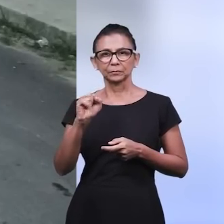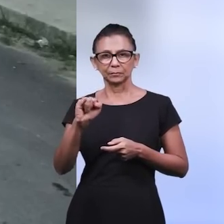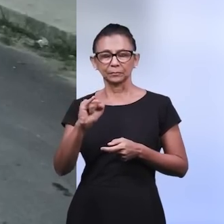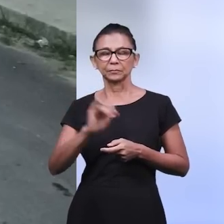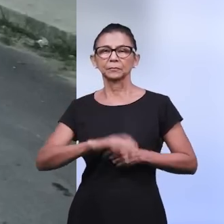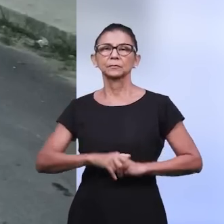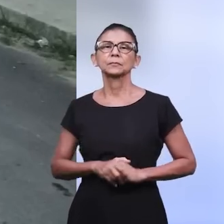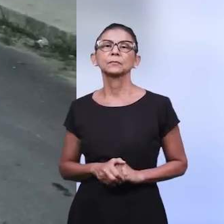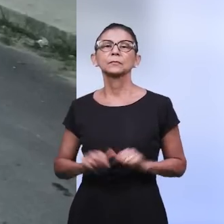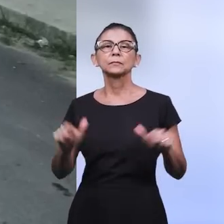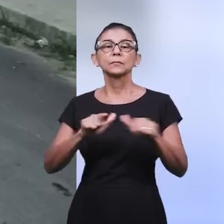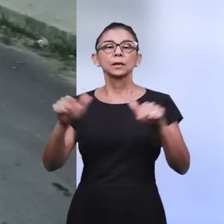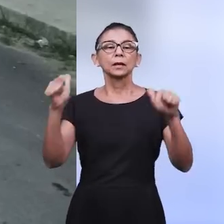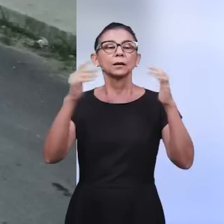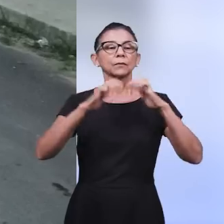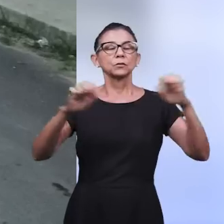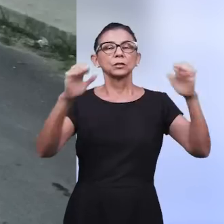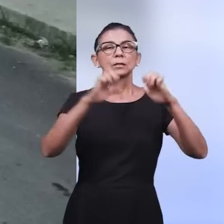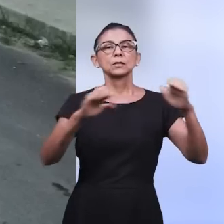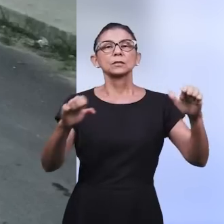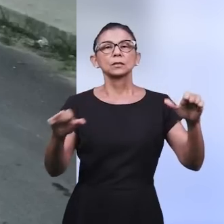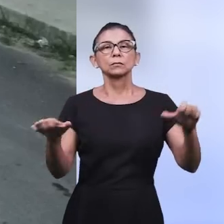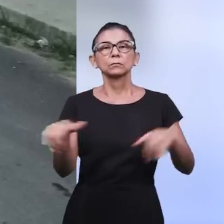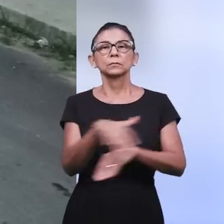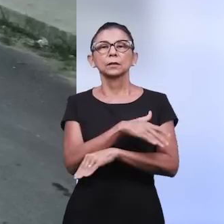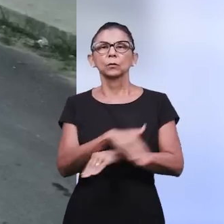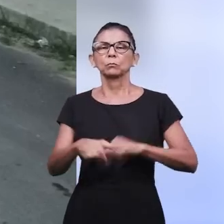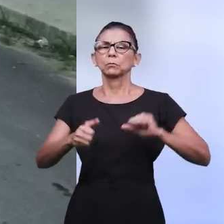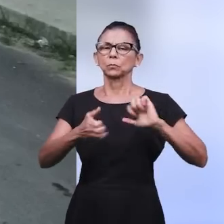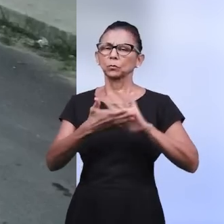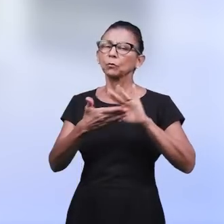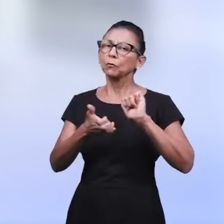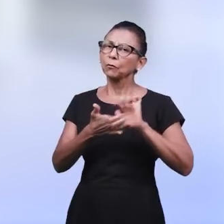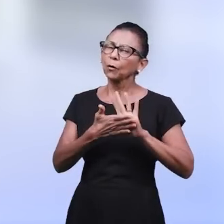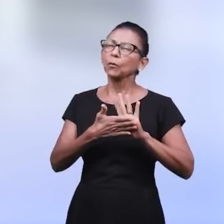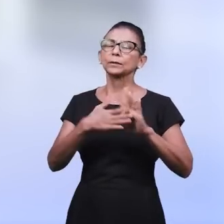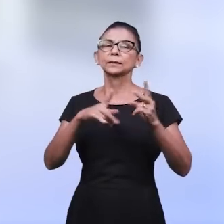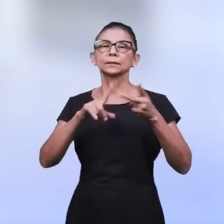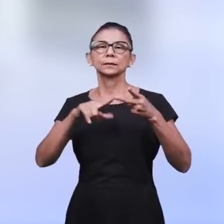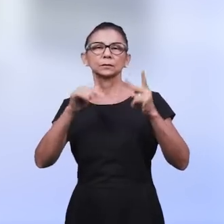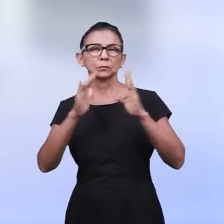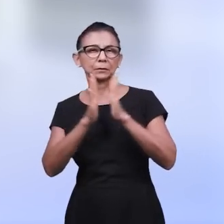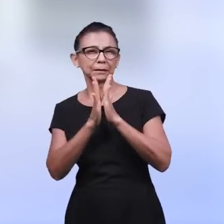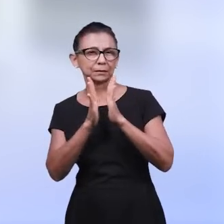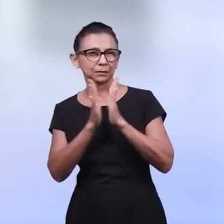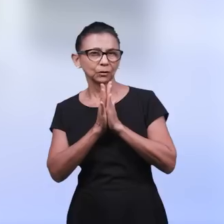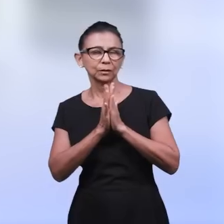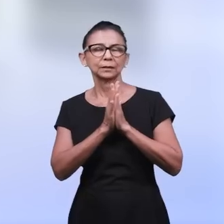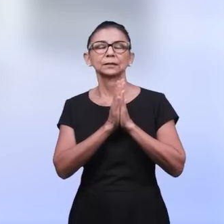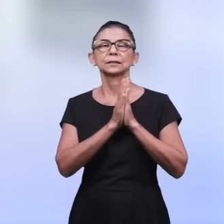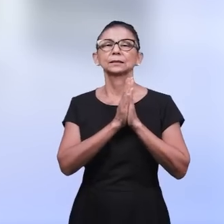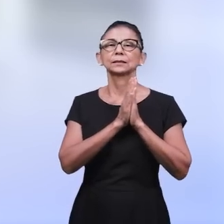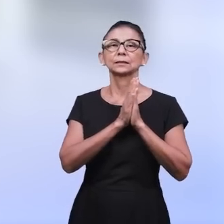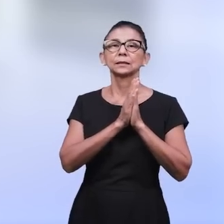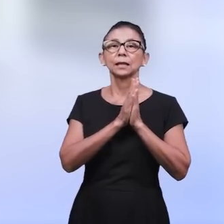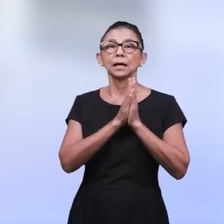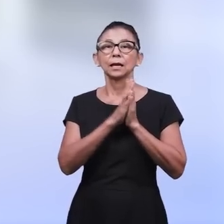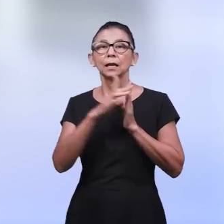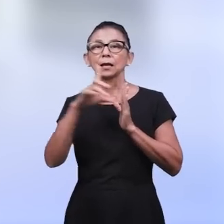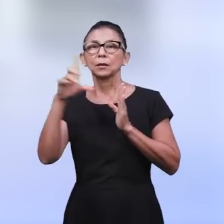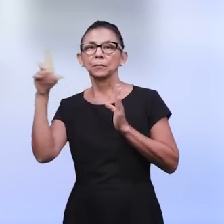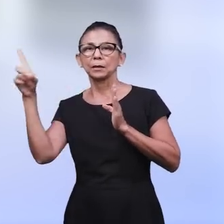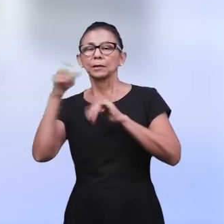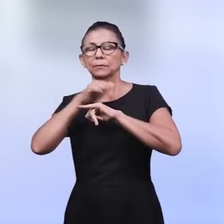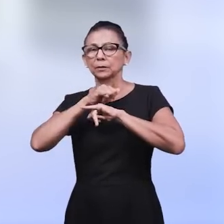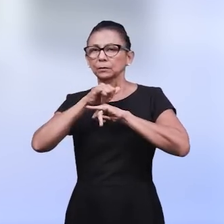da cidade, a qual ali louvores foram entoados, orações foram feitas e a palavra do Senhor ali foi